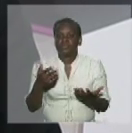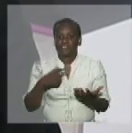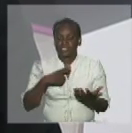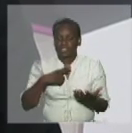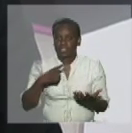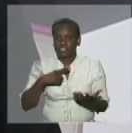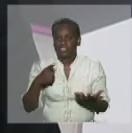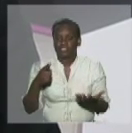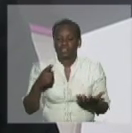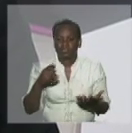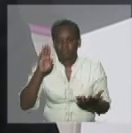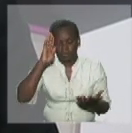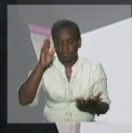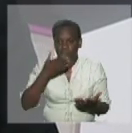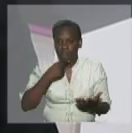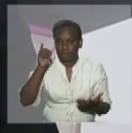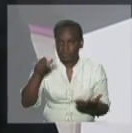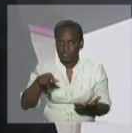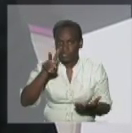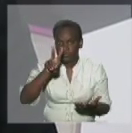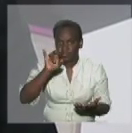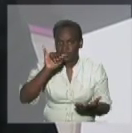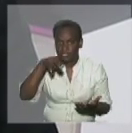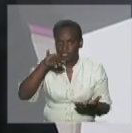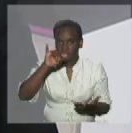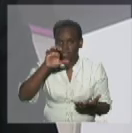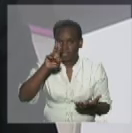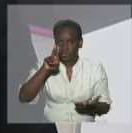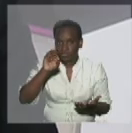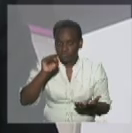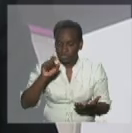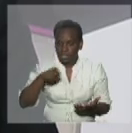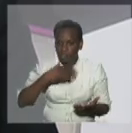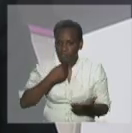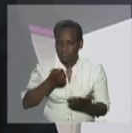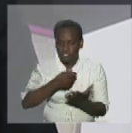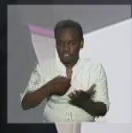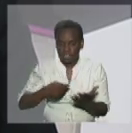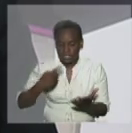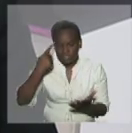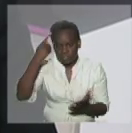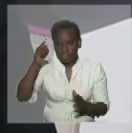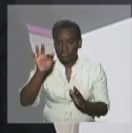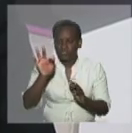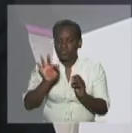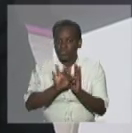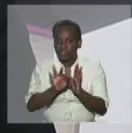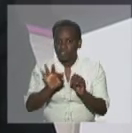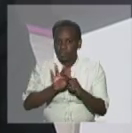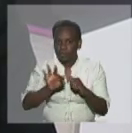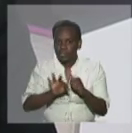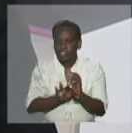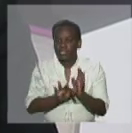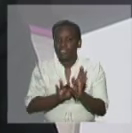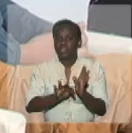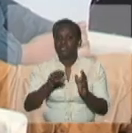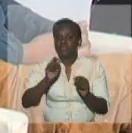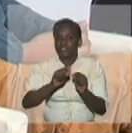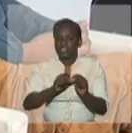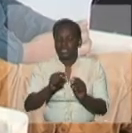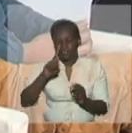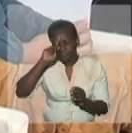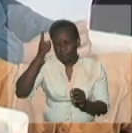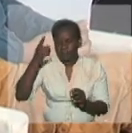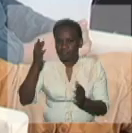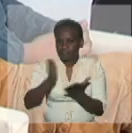o personagem principal dele é o Vinícius Becker, que é um escritor que encontrou uma fórmula para fazer best-seller, né? Então, ele está